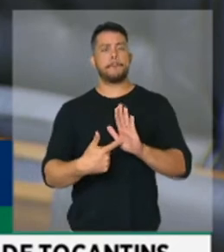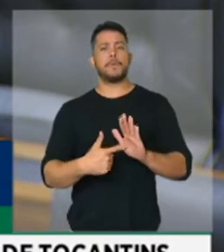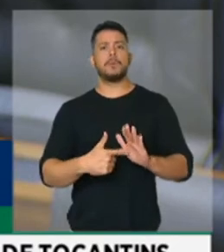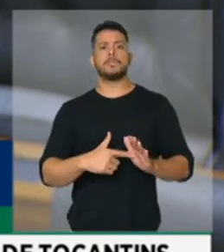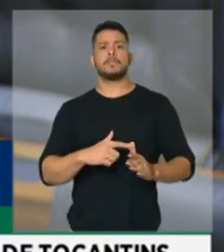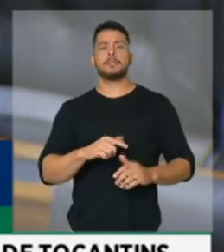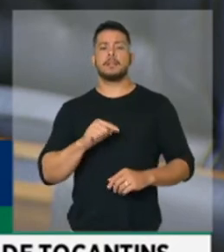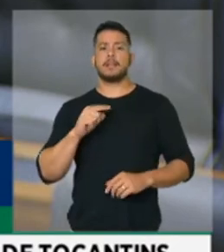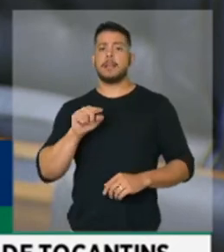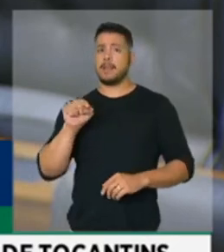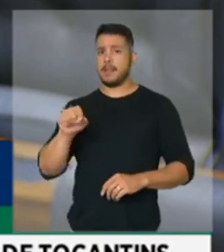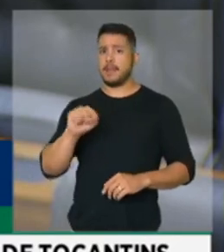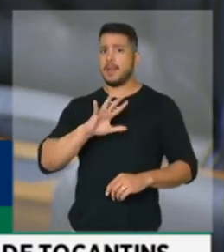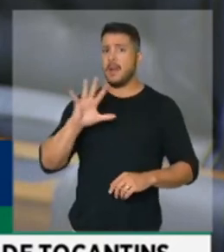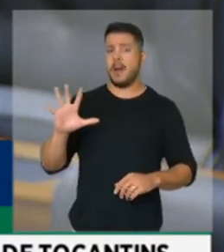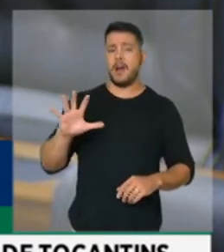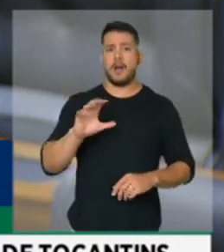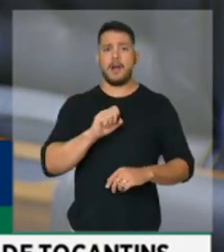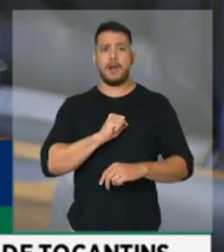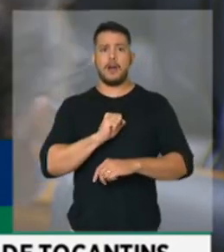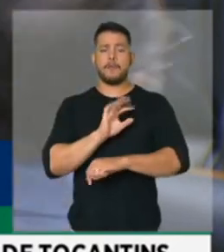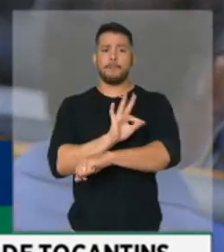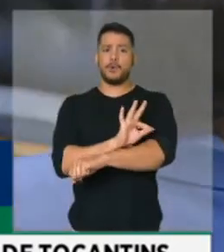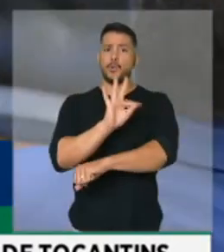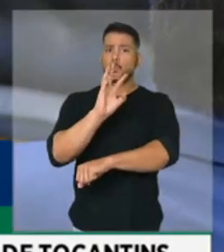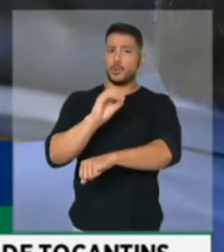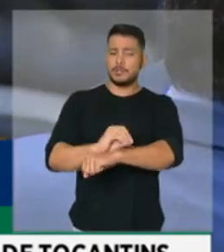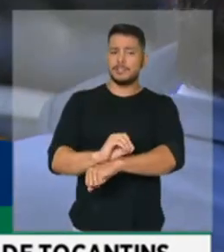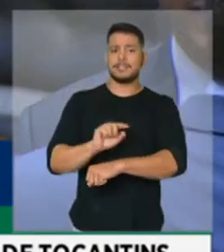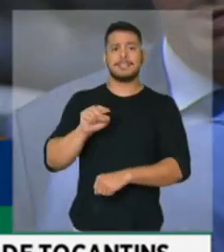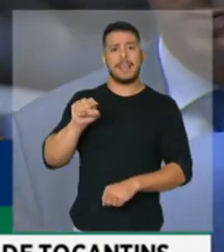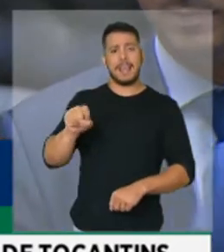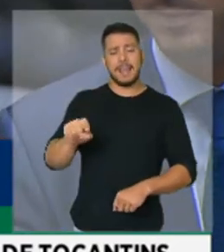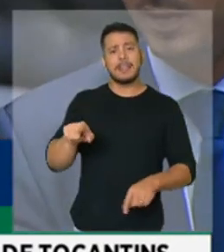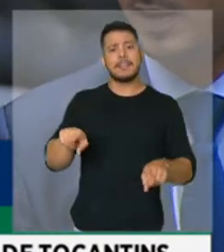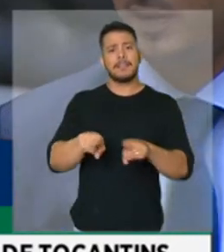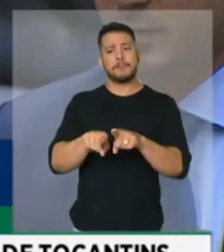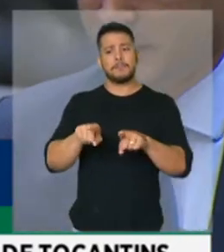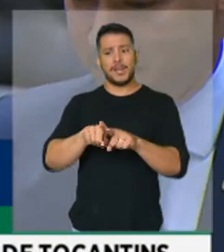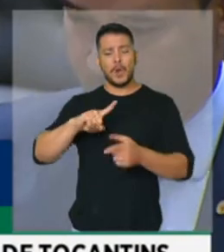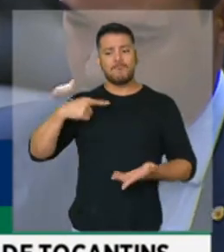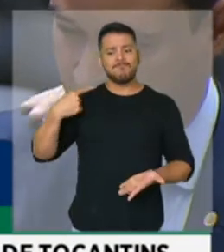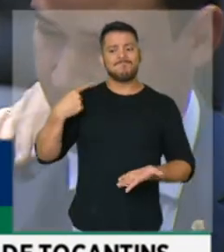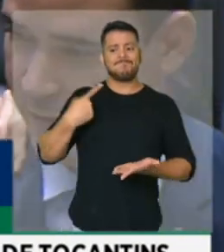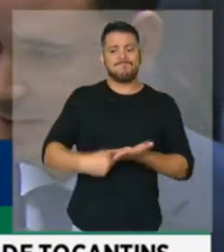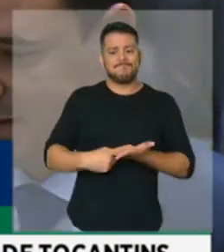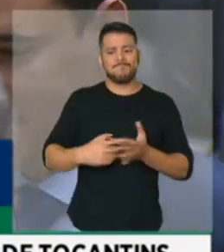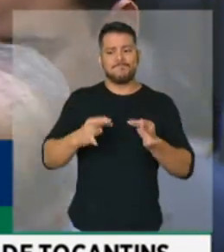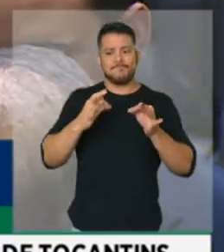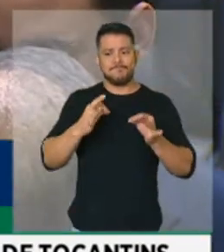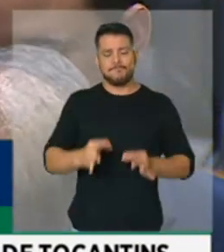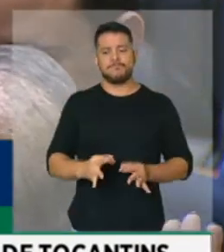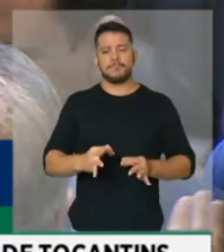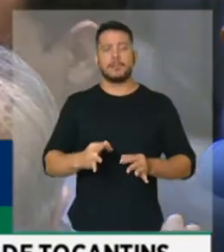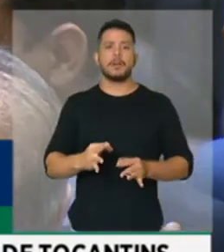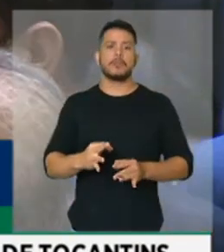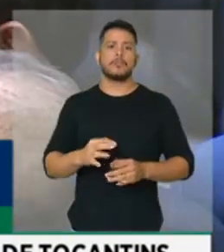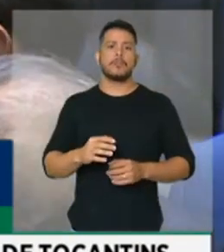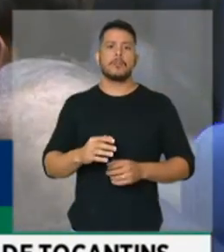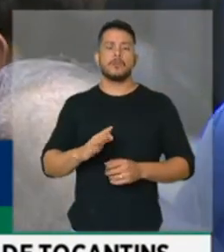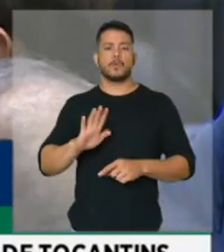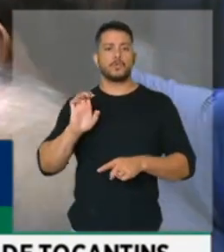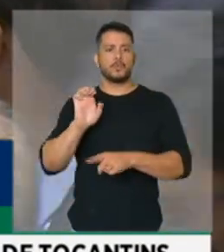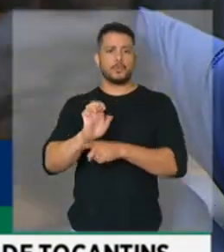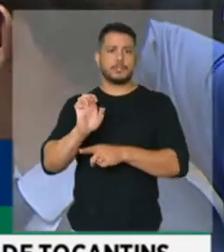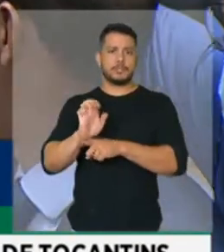coração do deputado Vicentinho e do compromisso do exercício do mandato dele em nome dos melhores interesses do